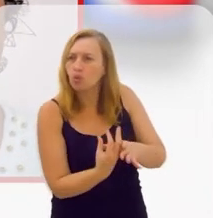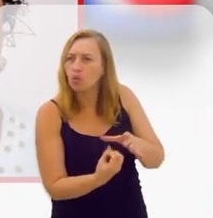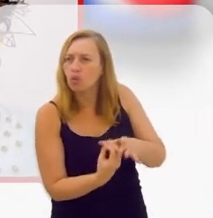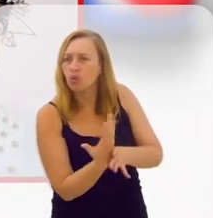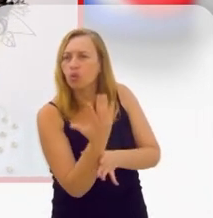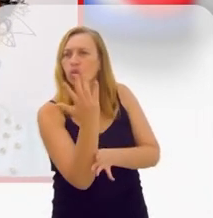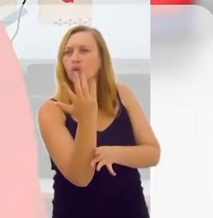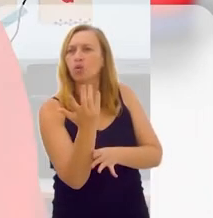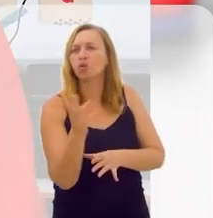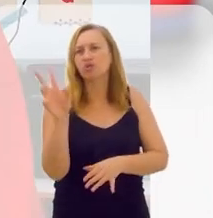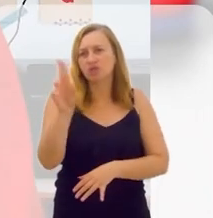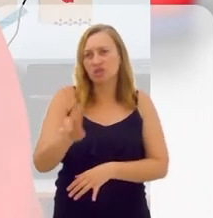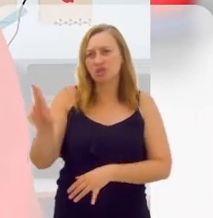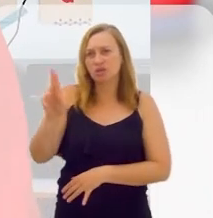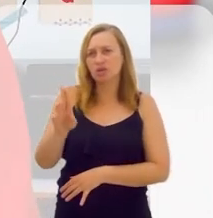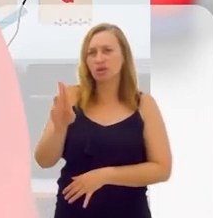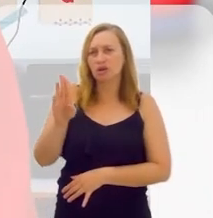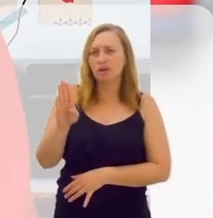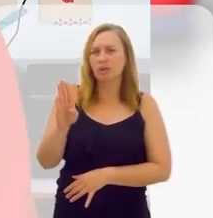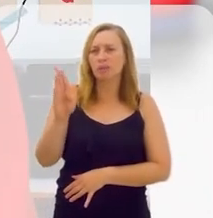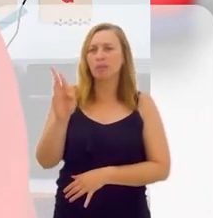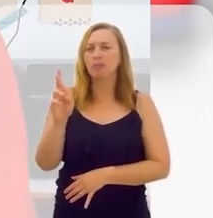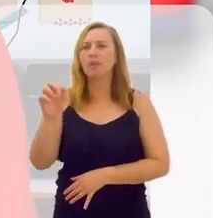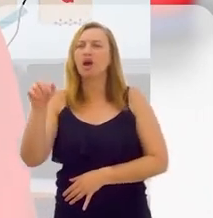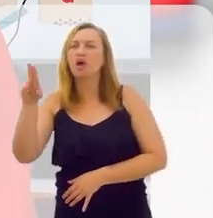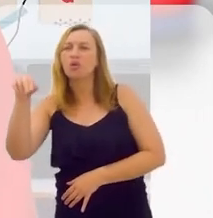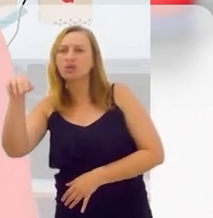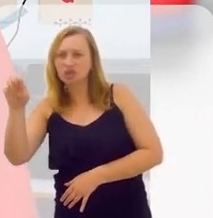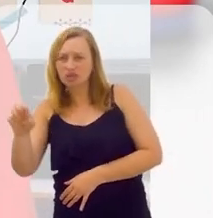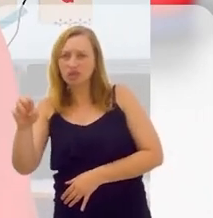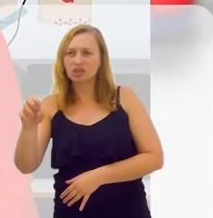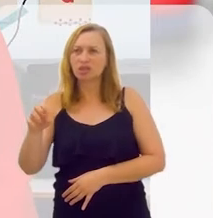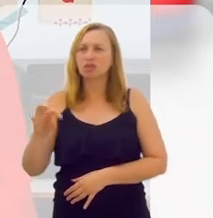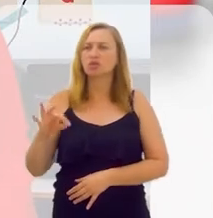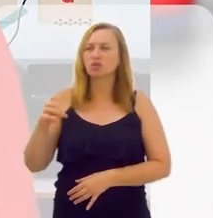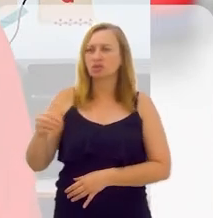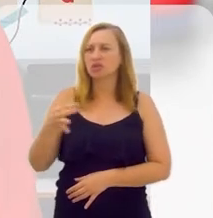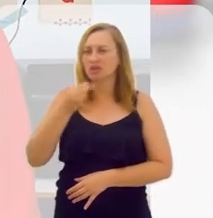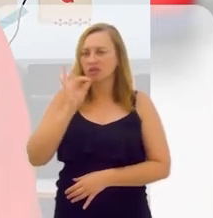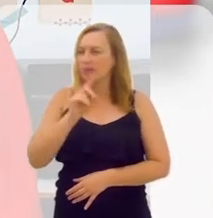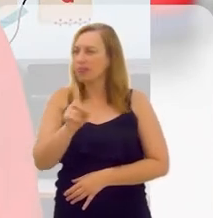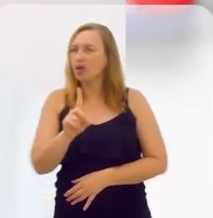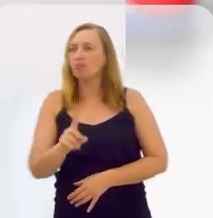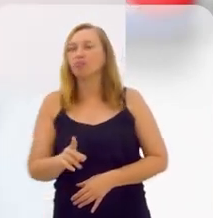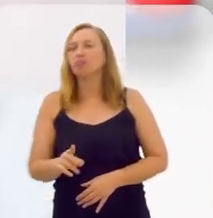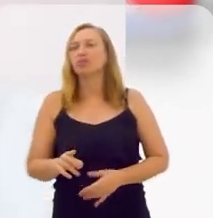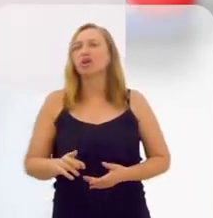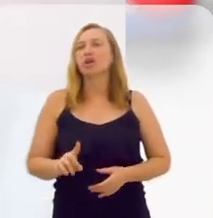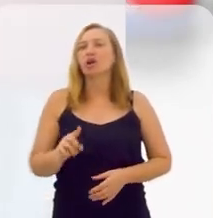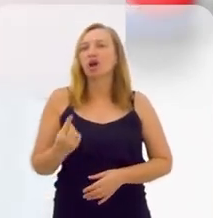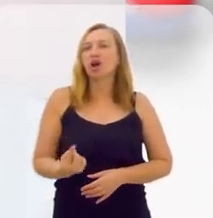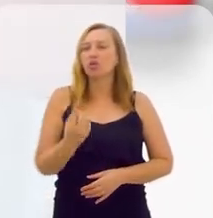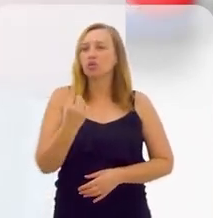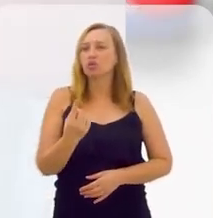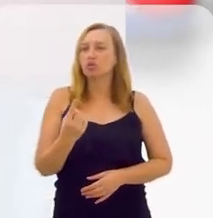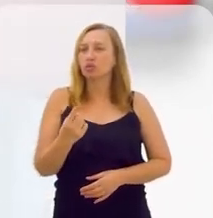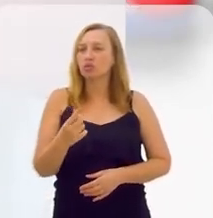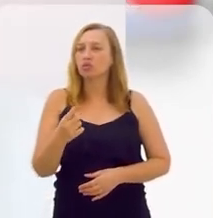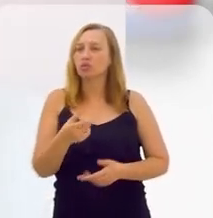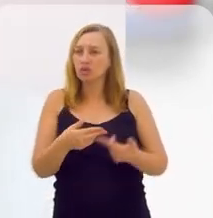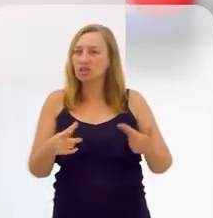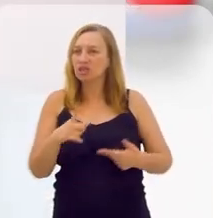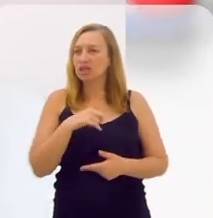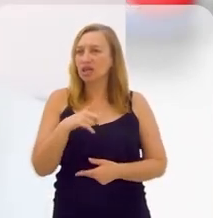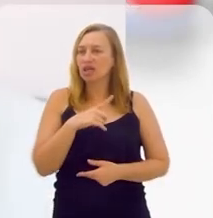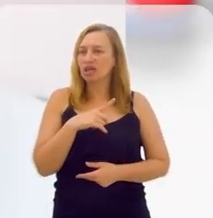que vocês utilizam nos brownies, né, nas coisas que vocês vendem no café? Não, essa parte não. A única coisa que